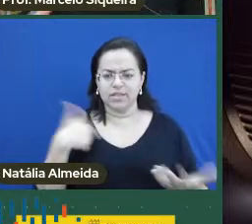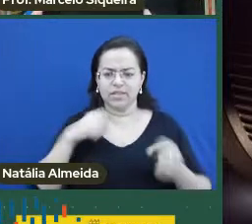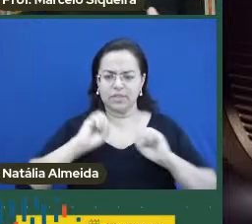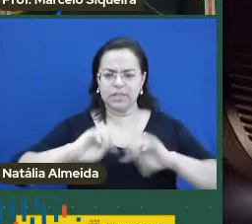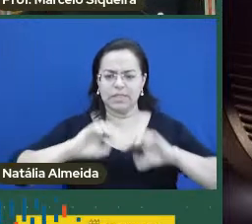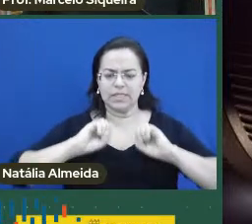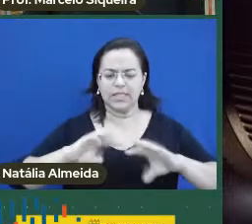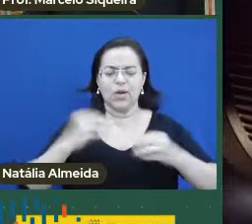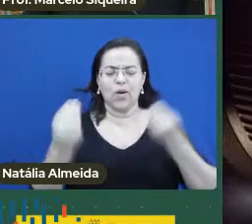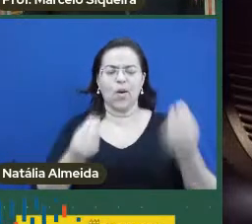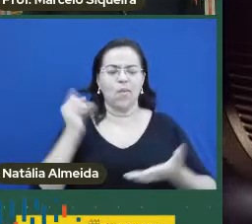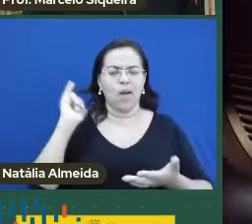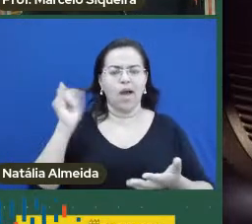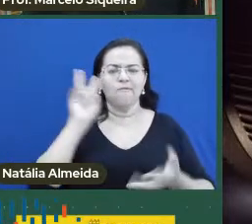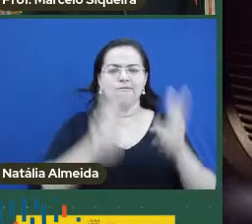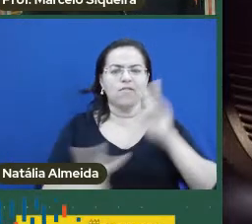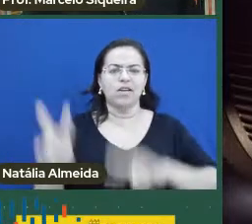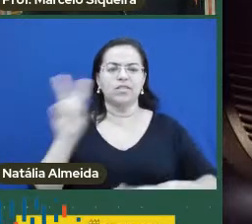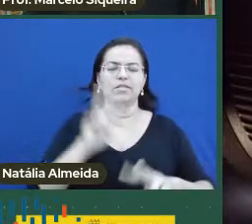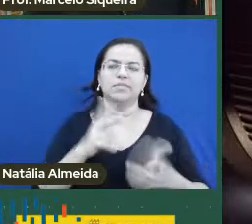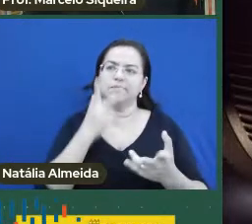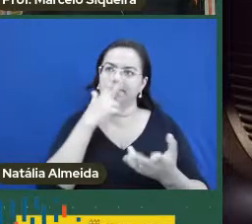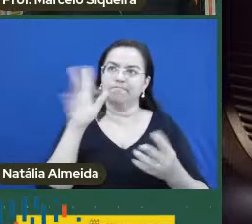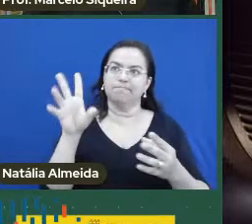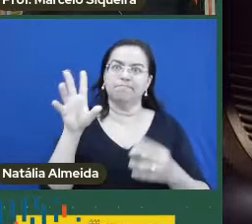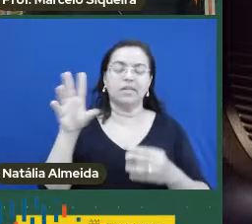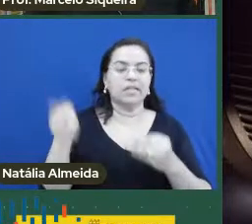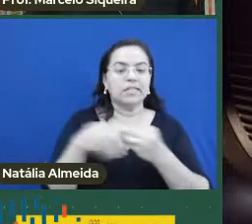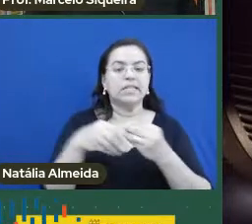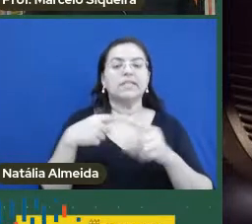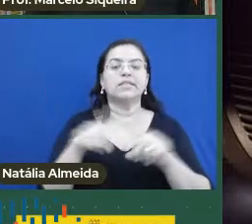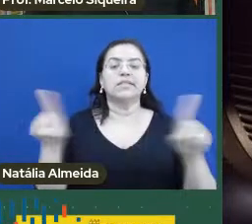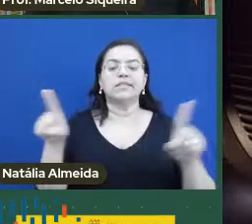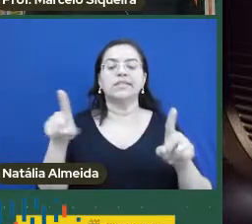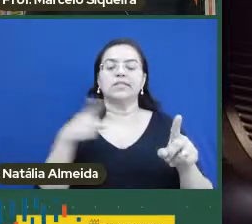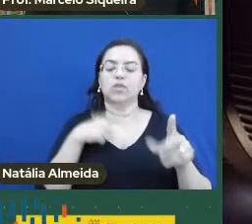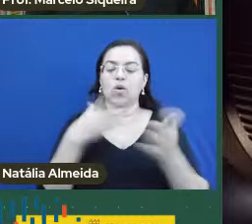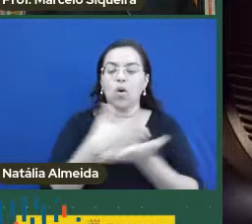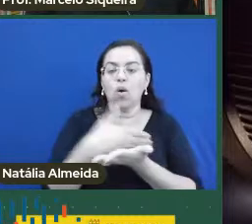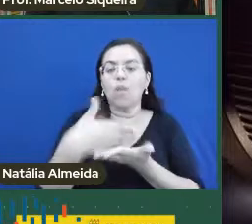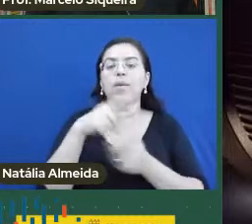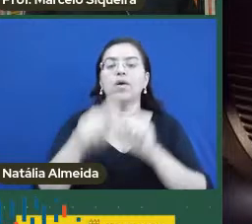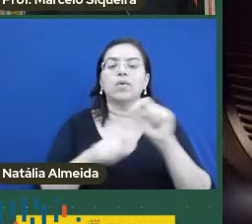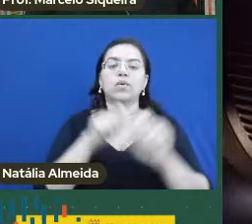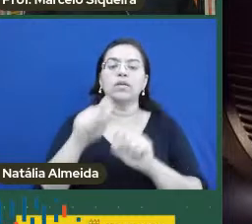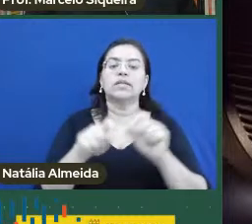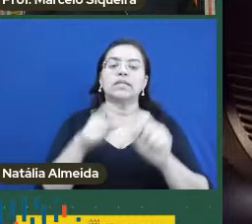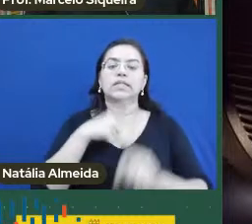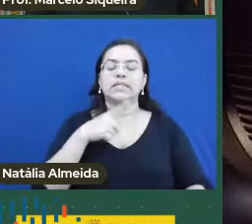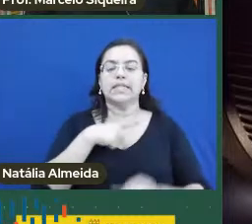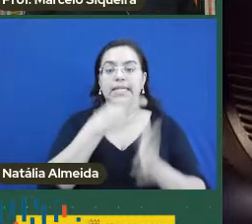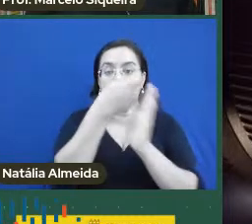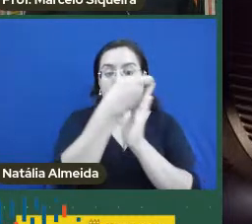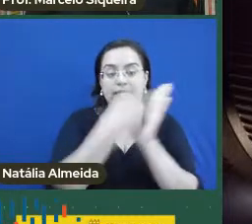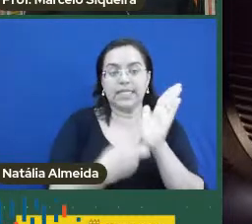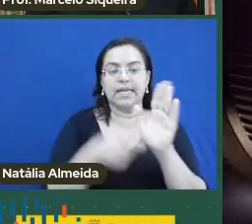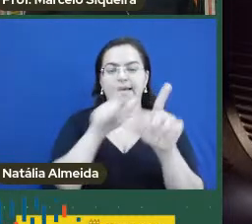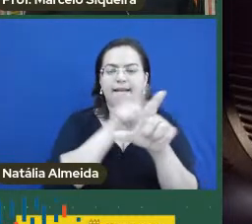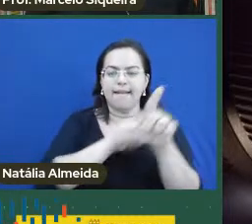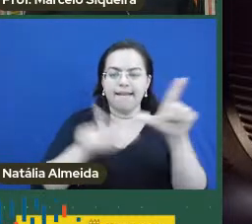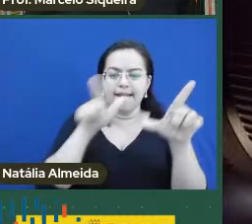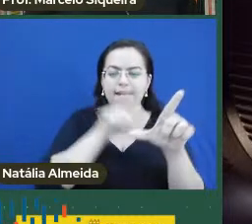que muita gente acha que não se complementa, mas a gente lembra que a escrita, a letra, nada mais é do